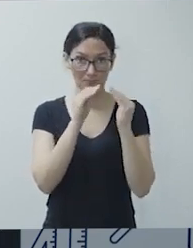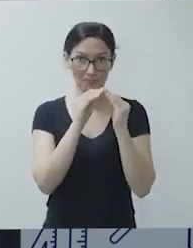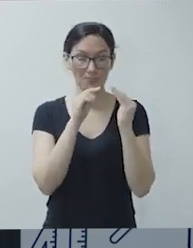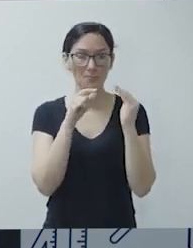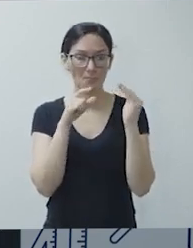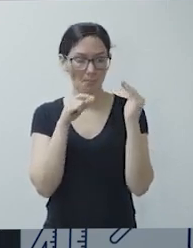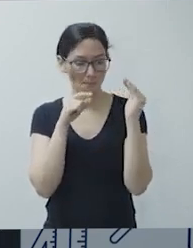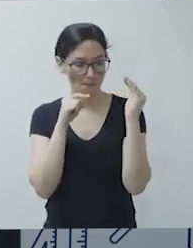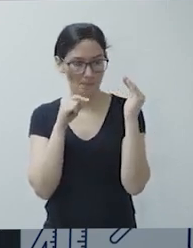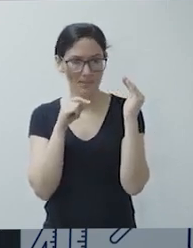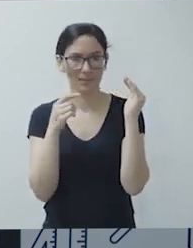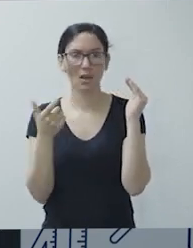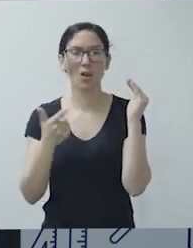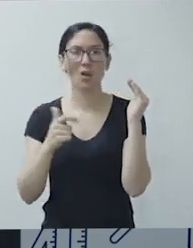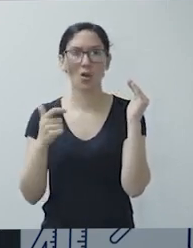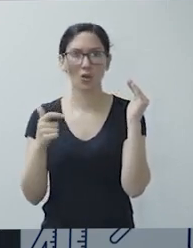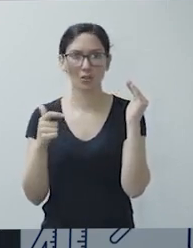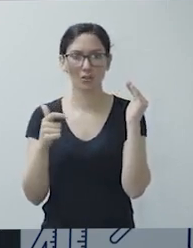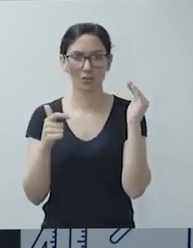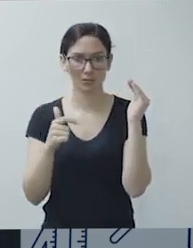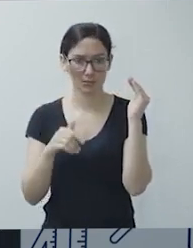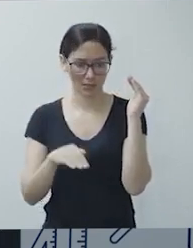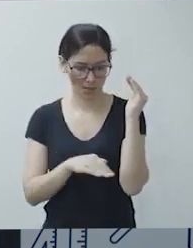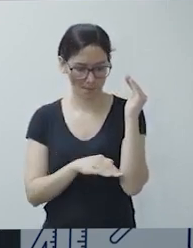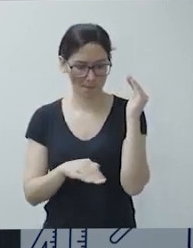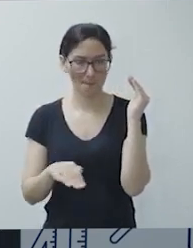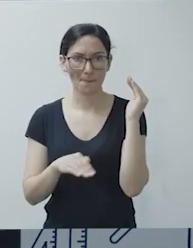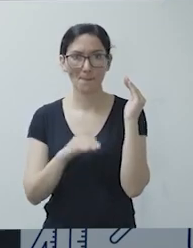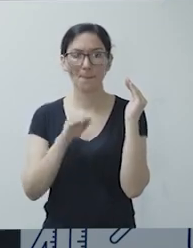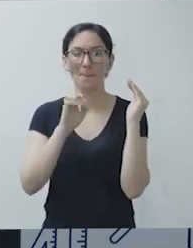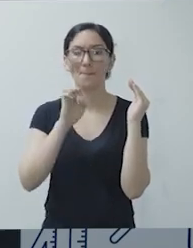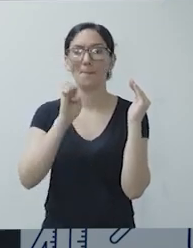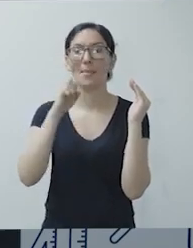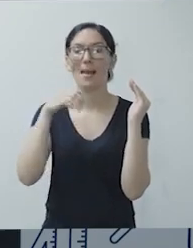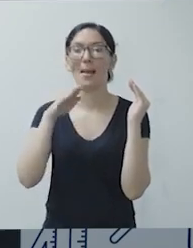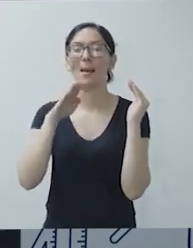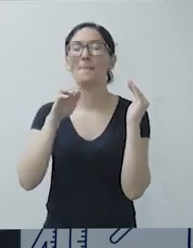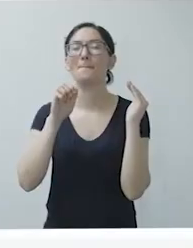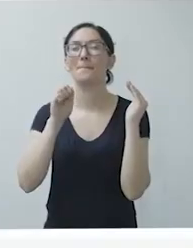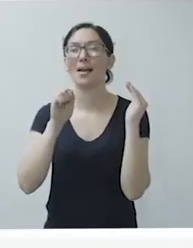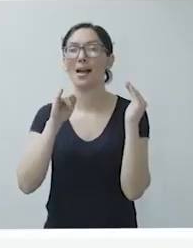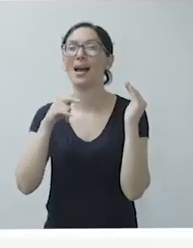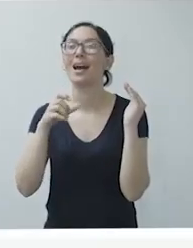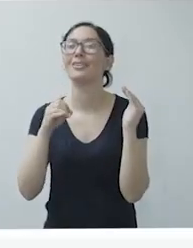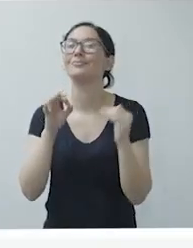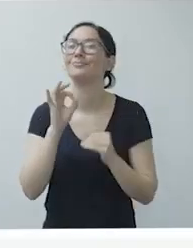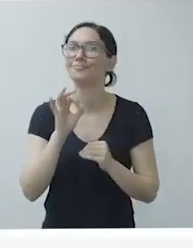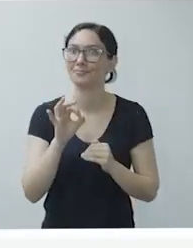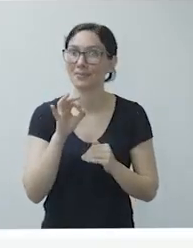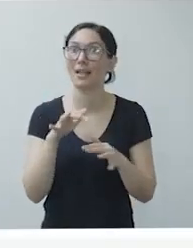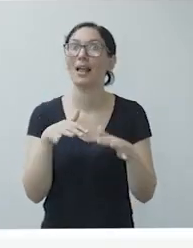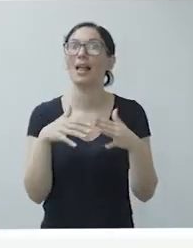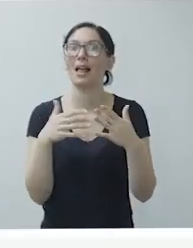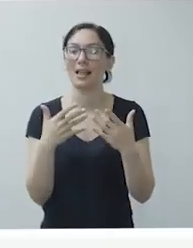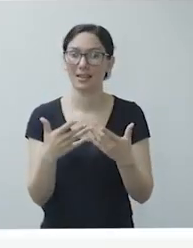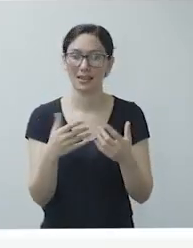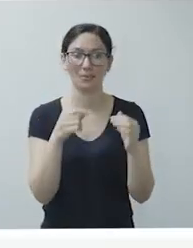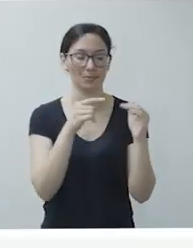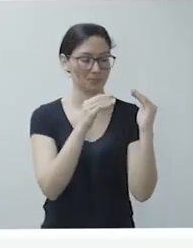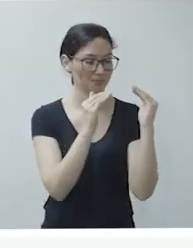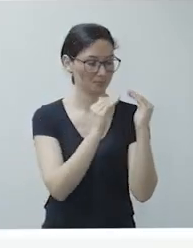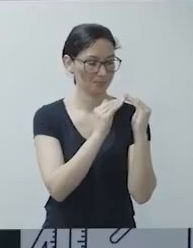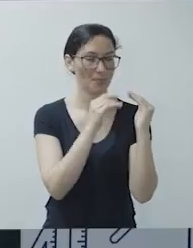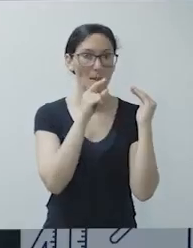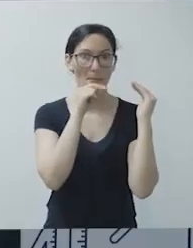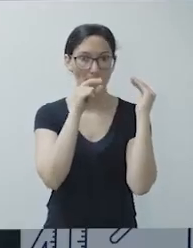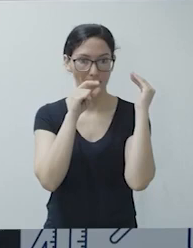nosso bem-te-vi, está embaixo da casinha. Então você teria que desenhar a